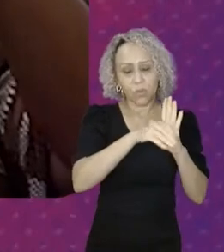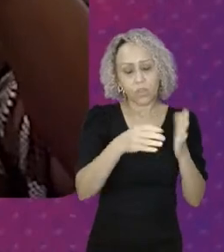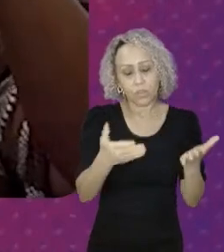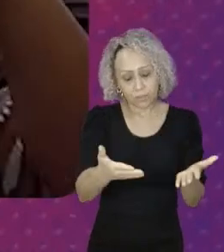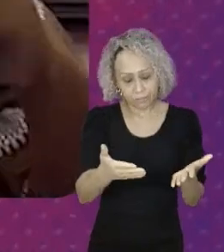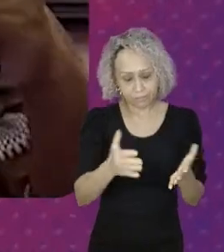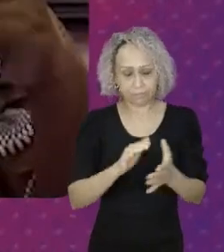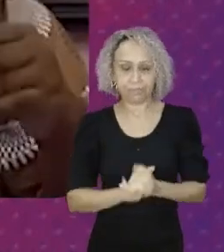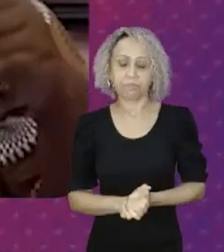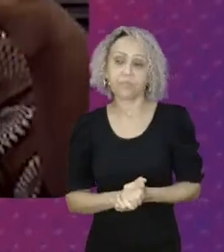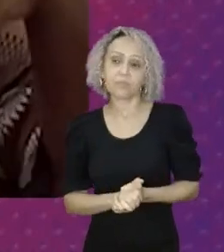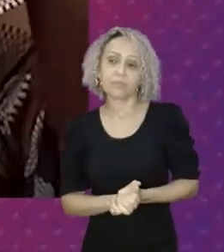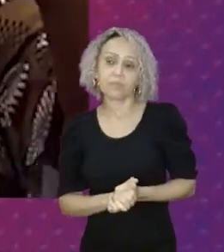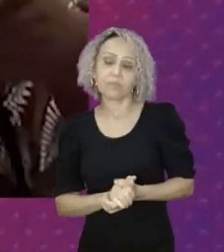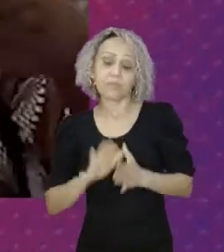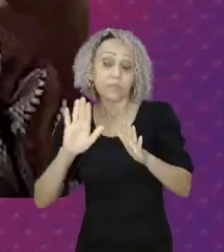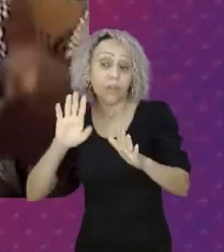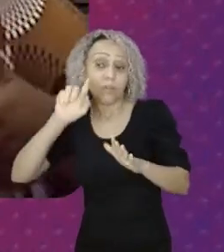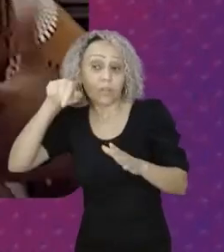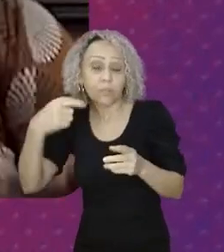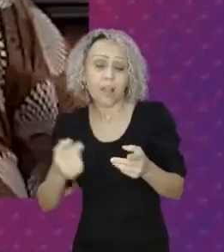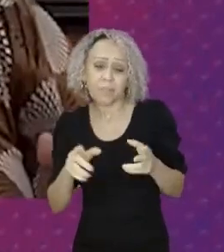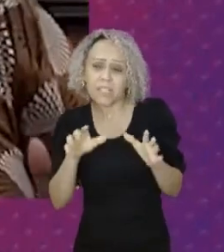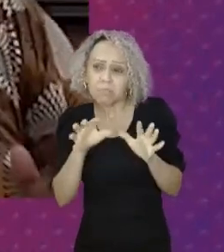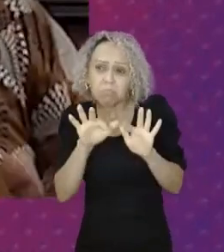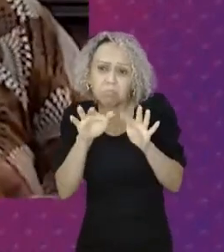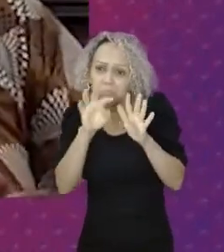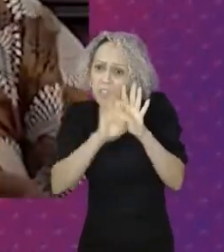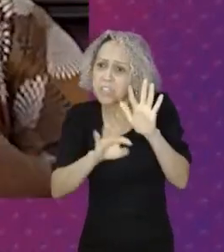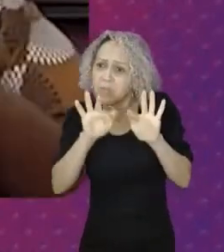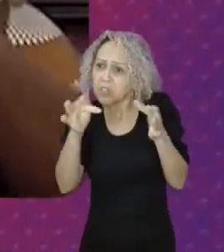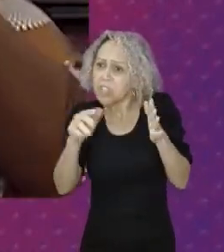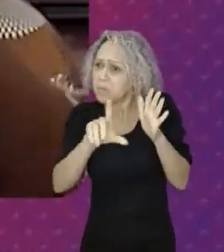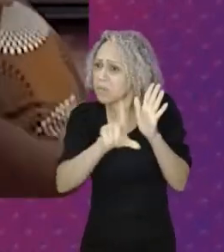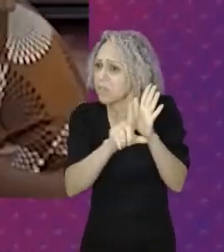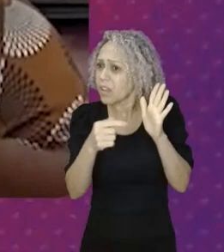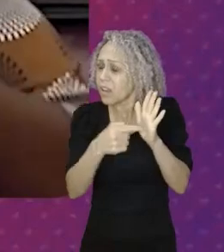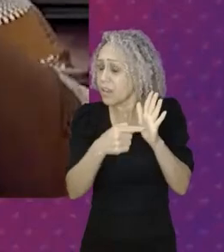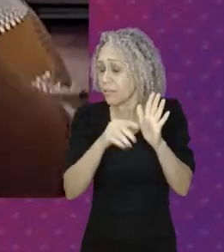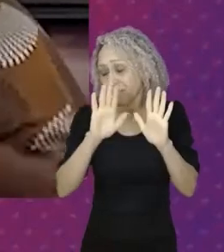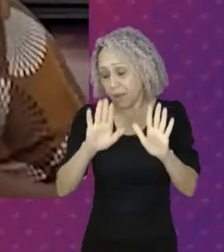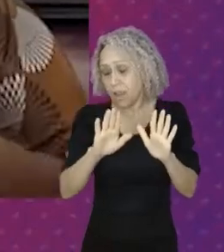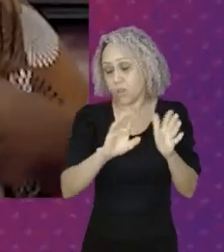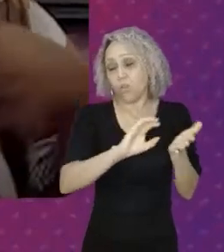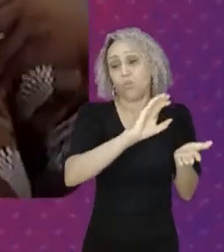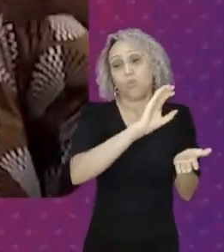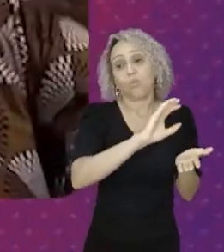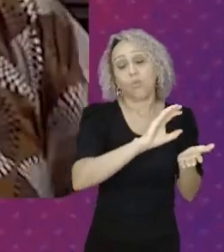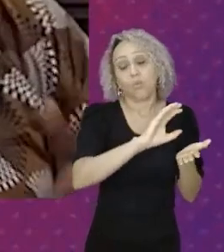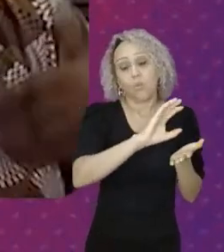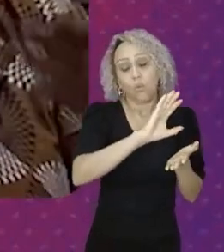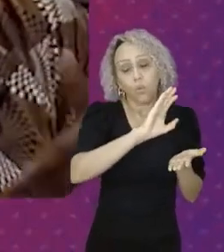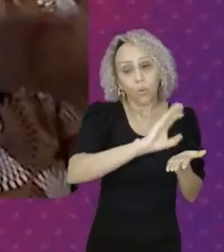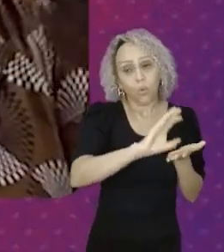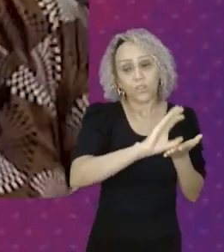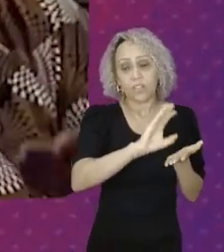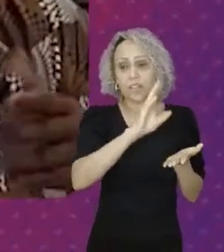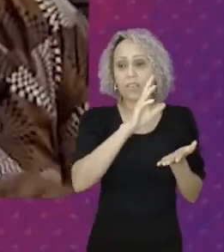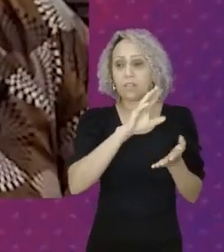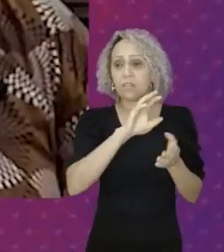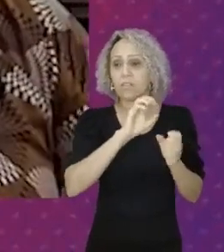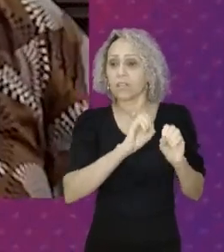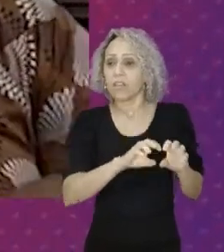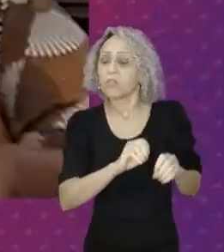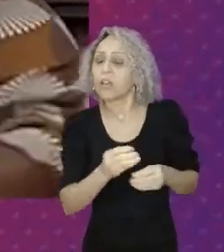E aí eu acho que vale muito a pena se debruçar sobre essas diretrizes, porque traz muita dica, muita orientação para quem quer, de